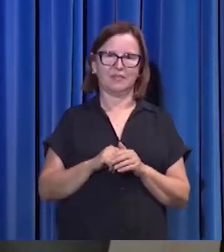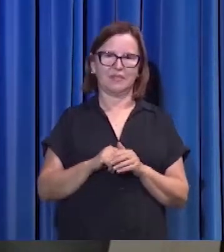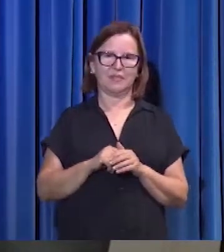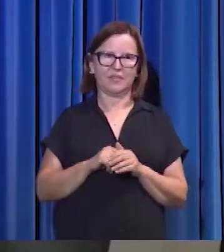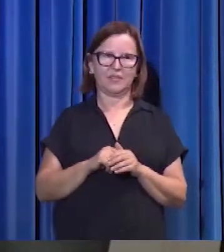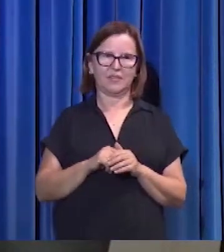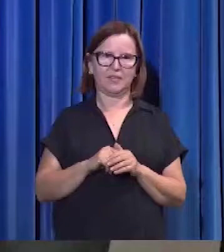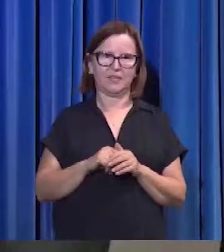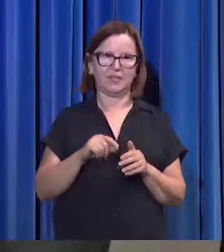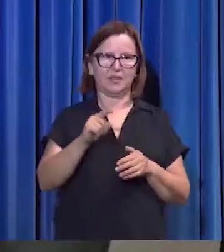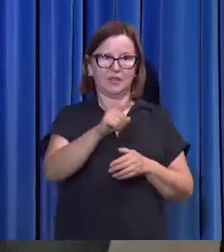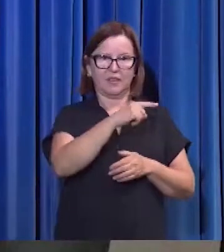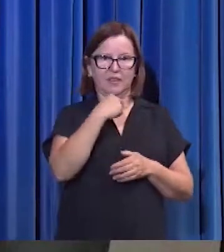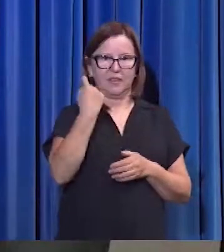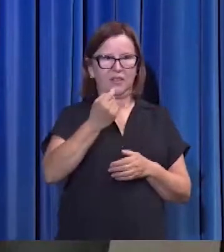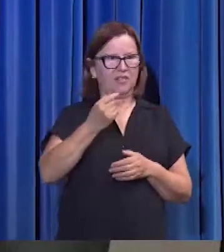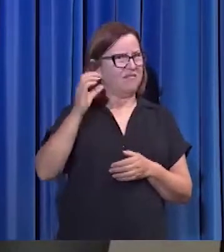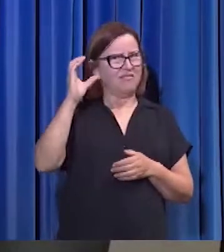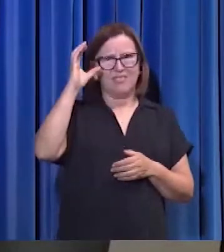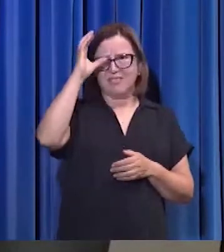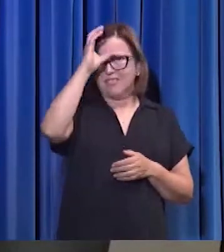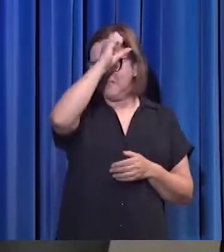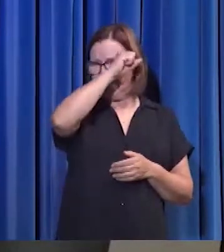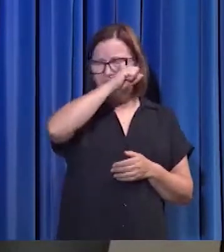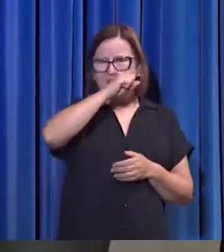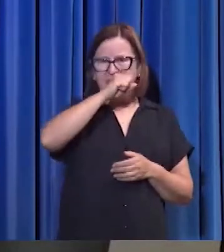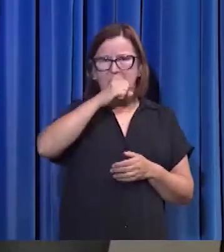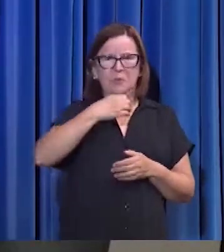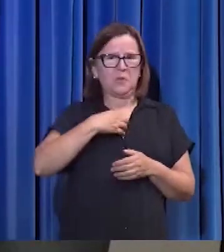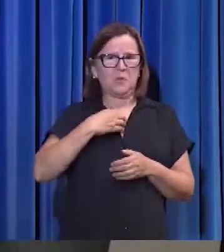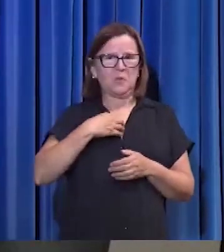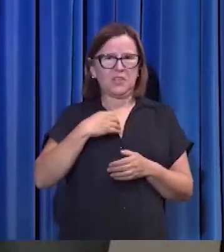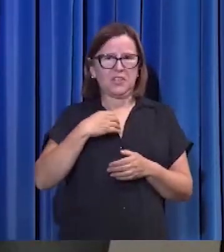Nós não compreendemos nem o nosso modo de agir.